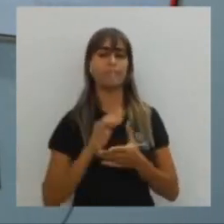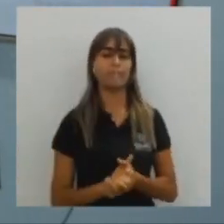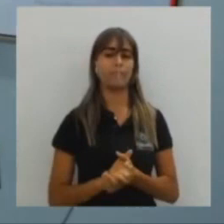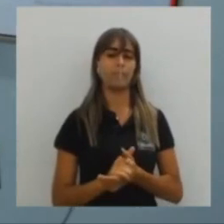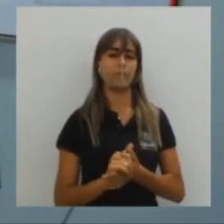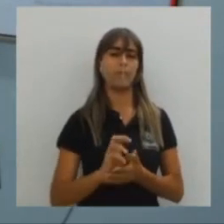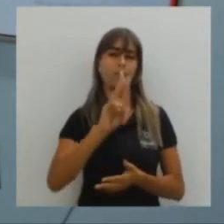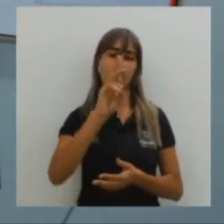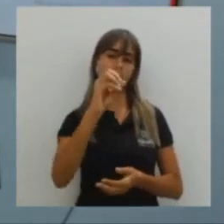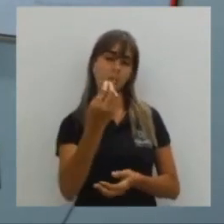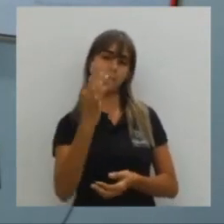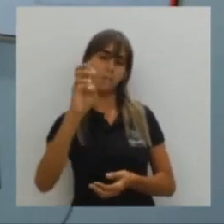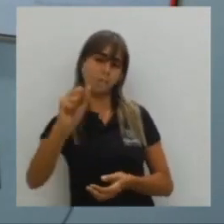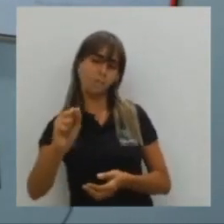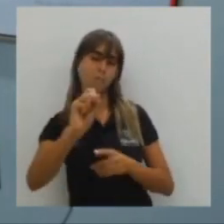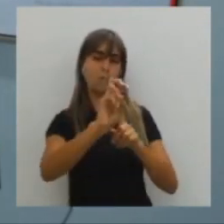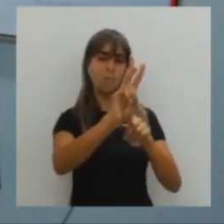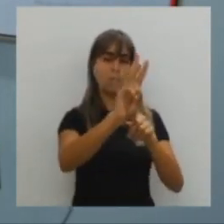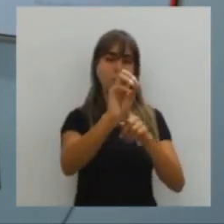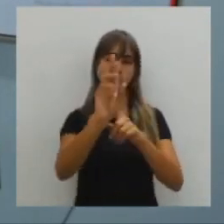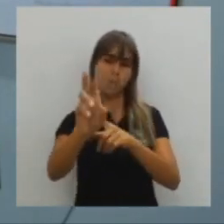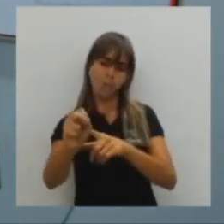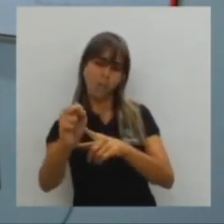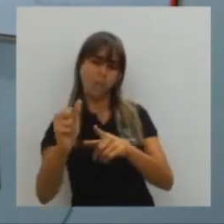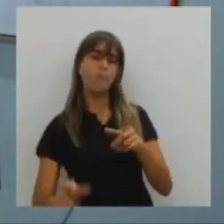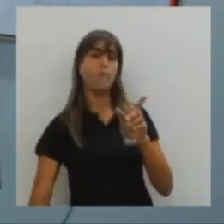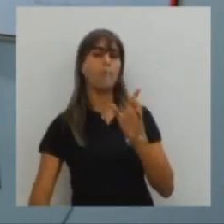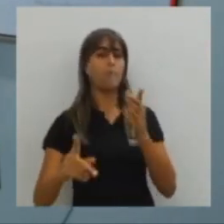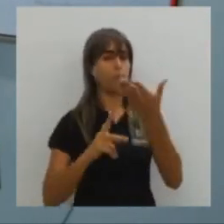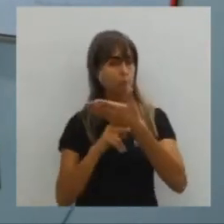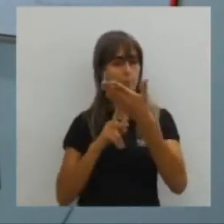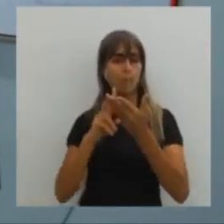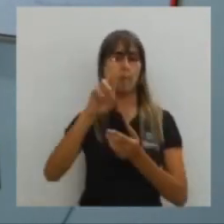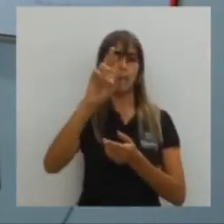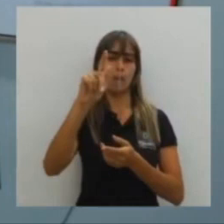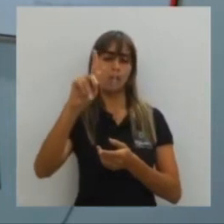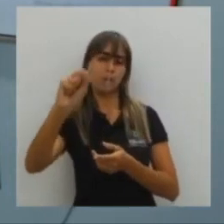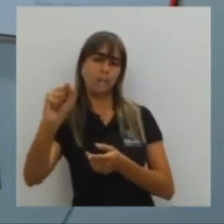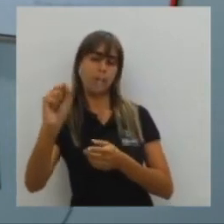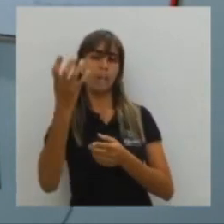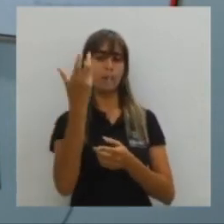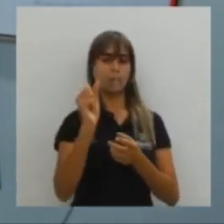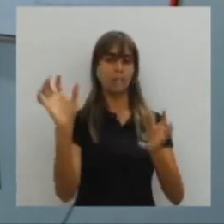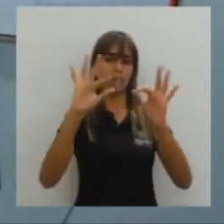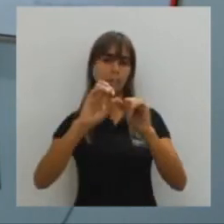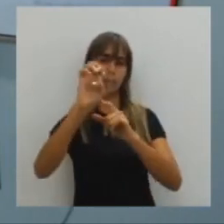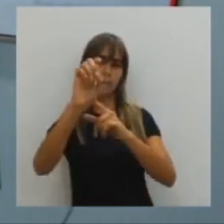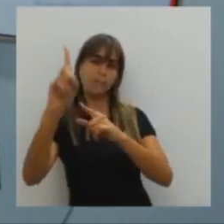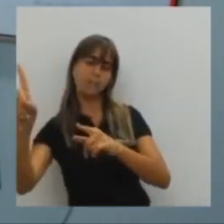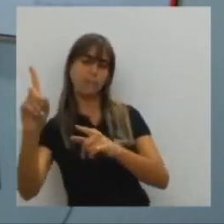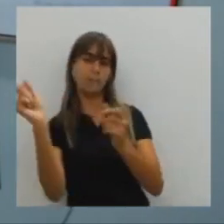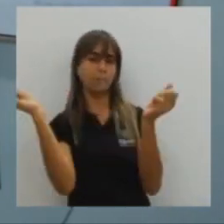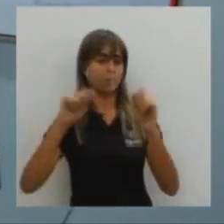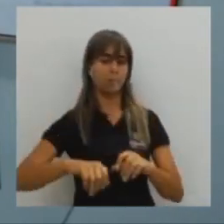worked yesterday. O verbo work, ele é um verbo regular, então quando conjugado no passado vai receber a terminação ed. Eu posso negar essa